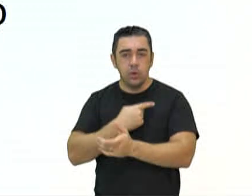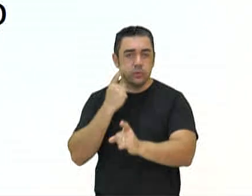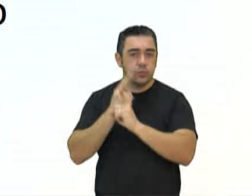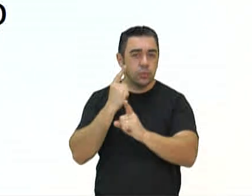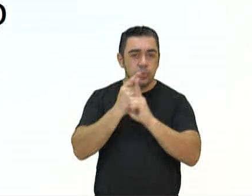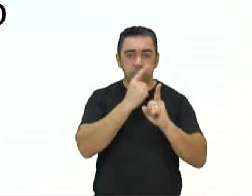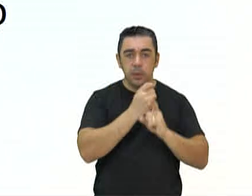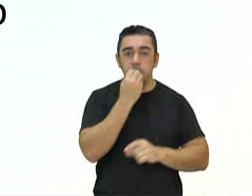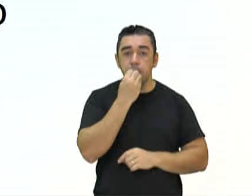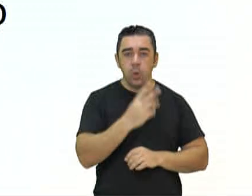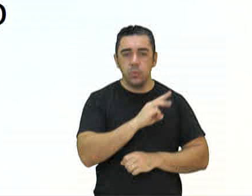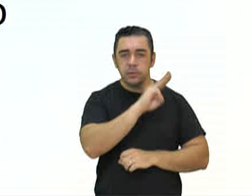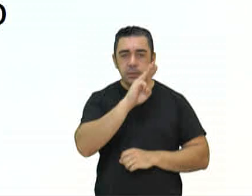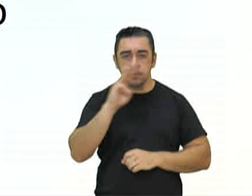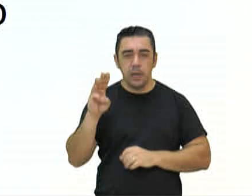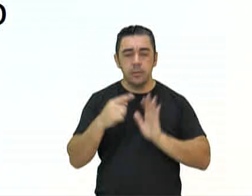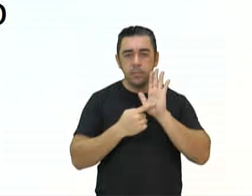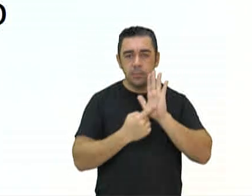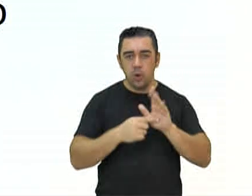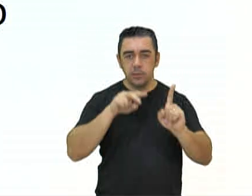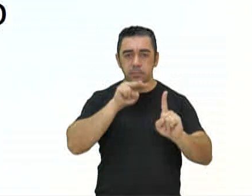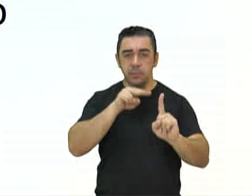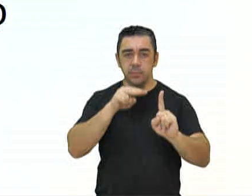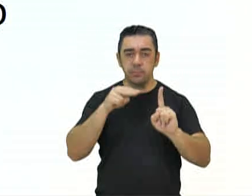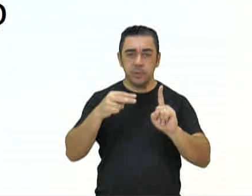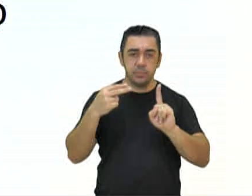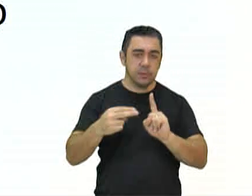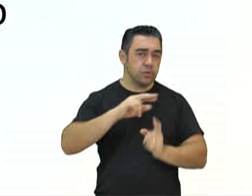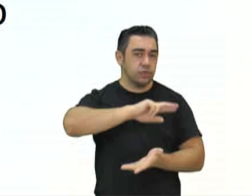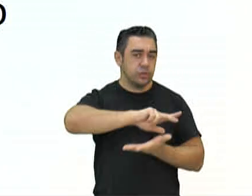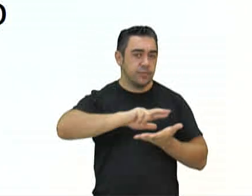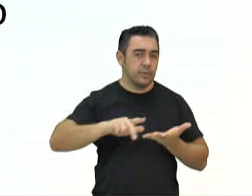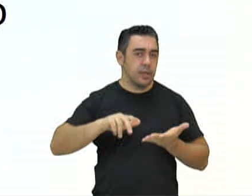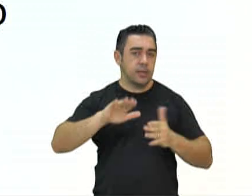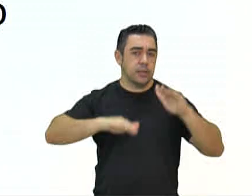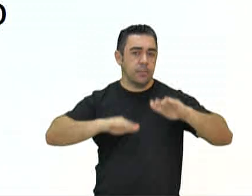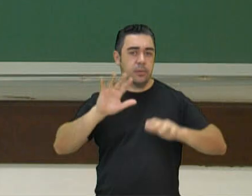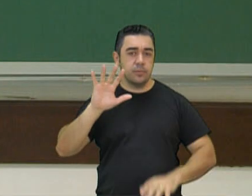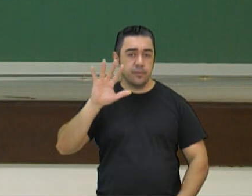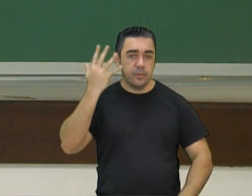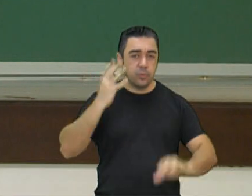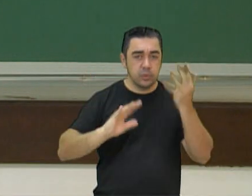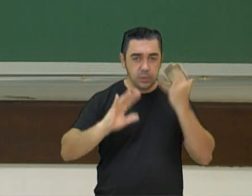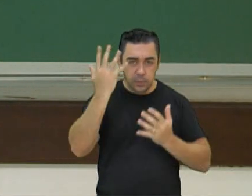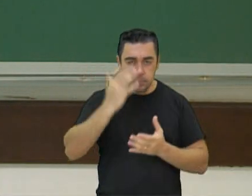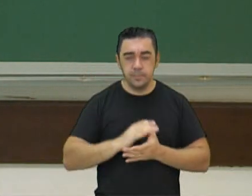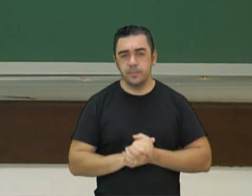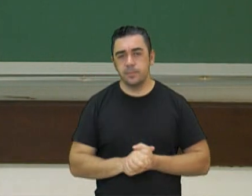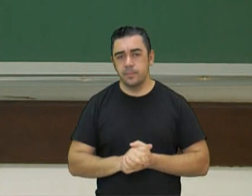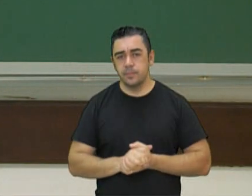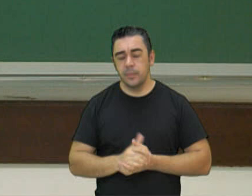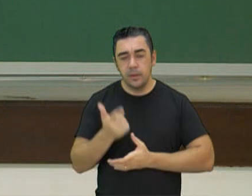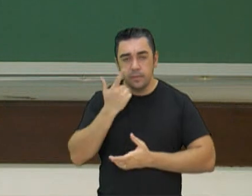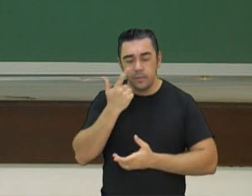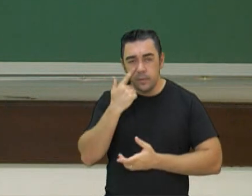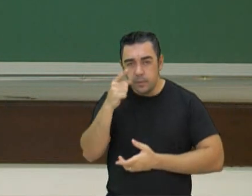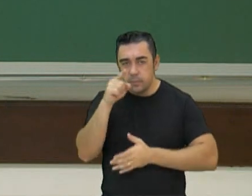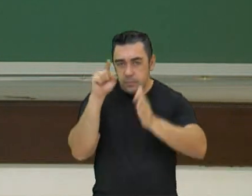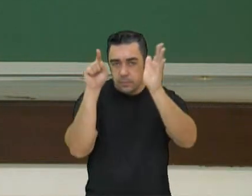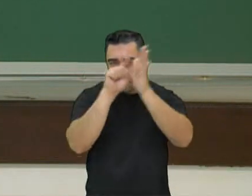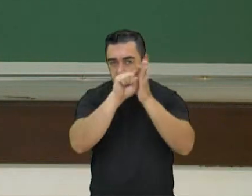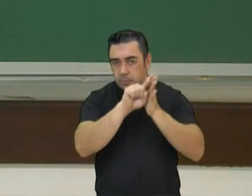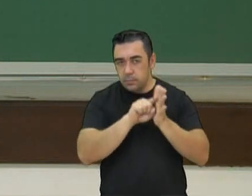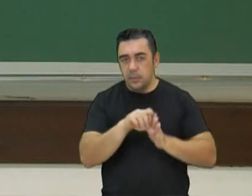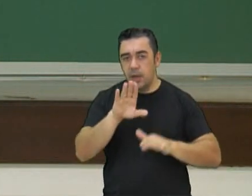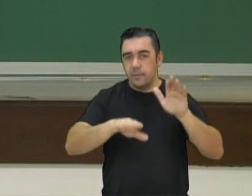bons sites que mostrem ângulos diversos de determinado fenômeno. Então, nós estamos vendo quando vocês pesquisam